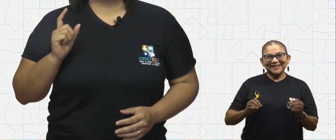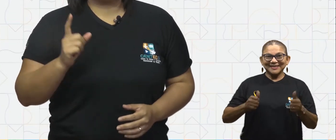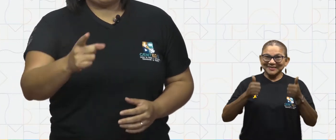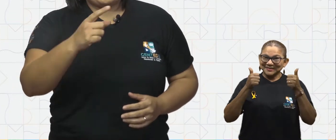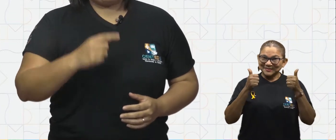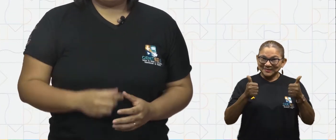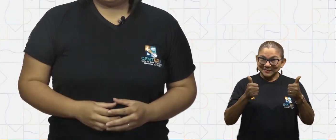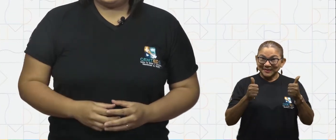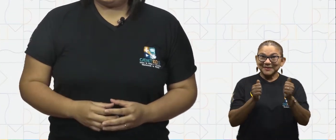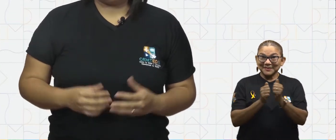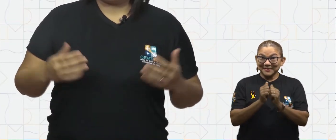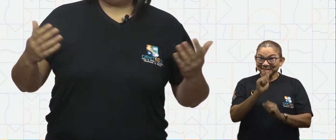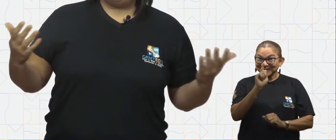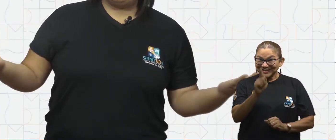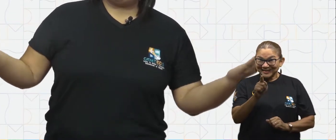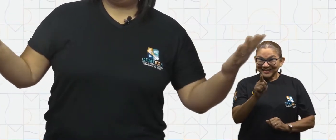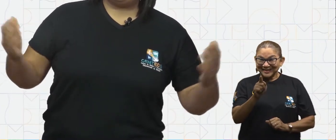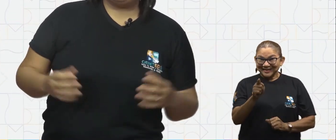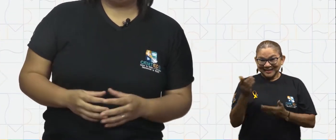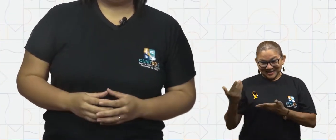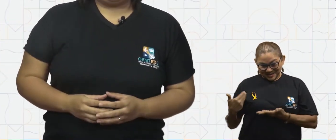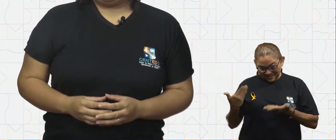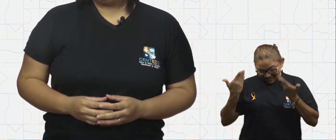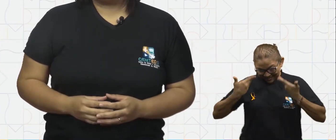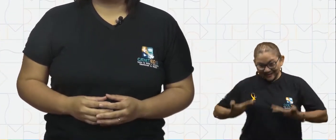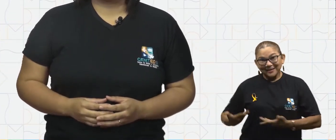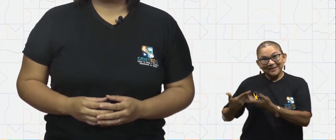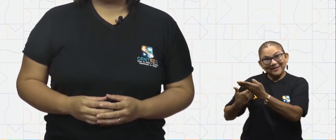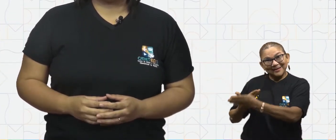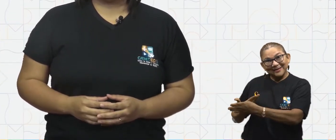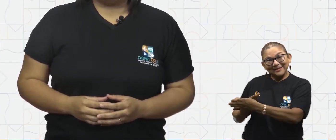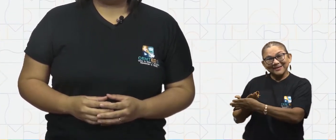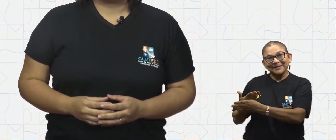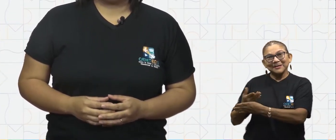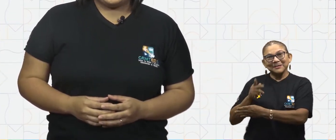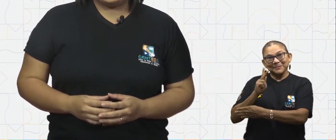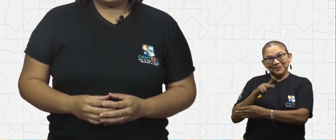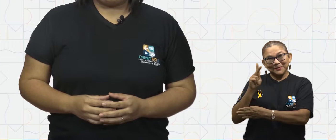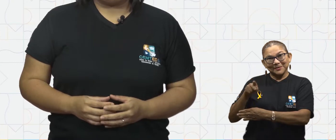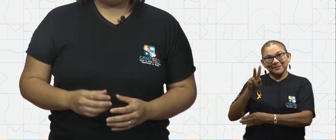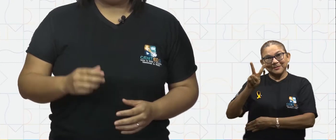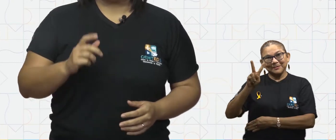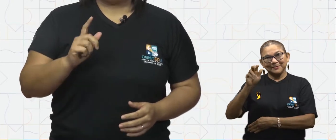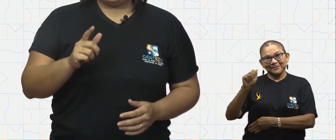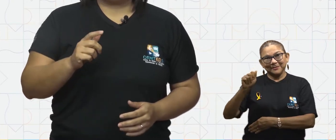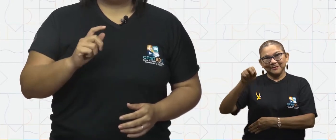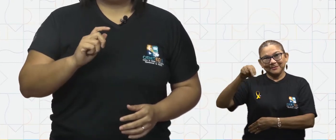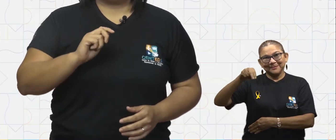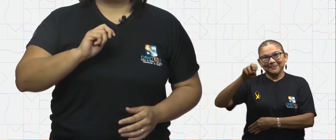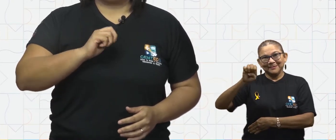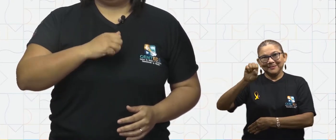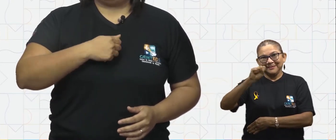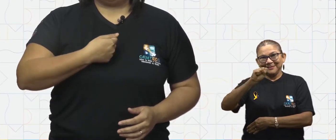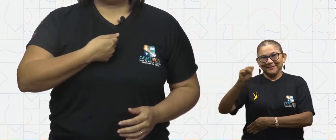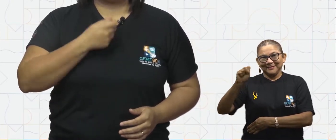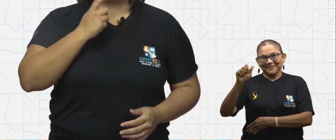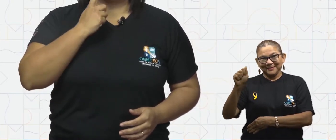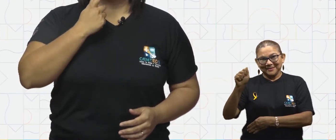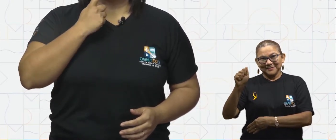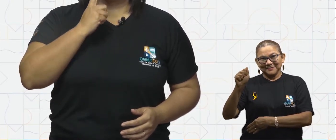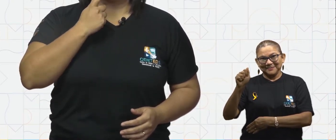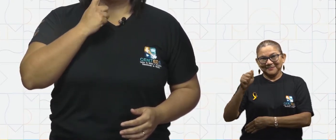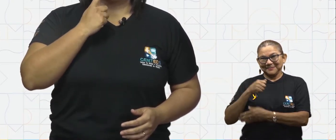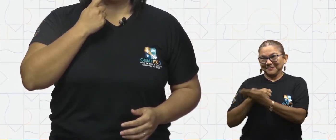aí, tudo bem com você? Olha eu aqui novamente, professora Vanessa. Meu sinal em Libras